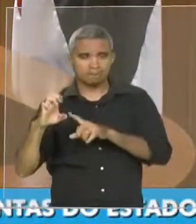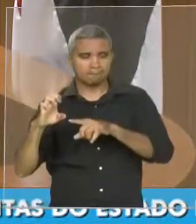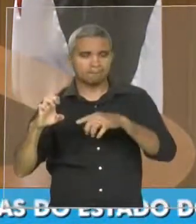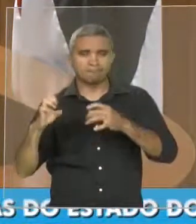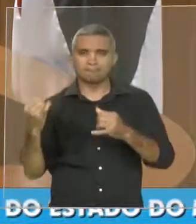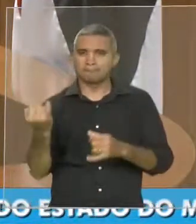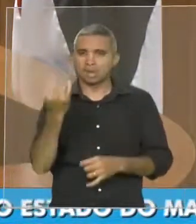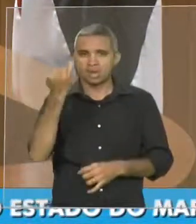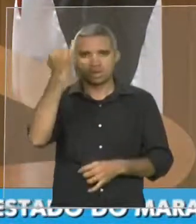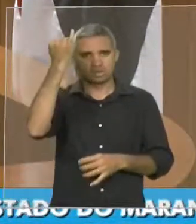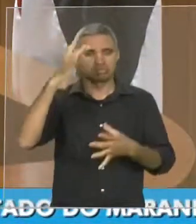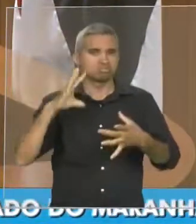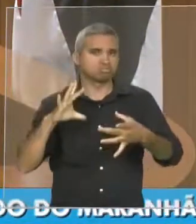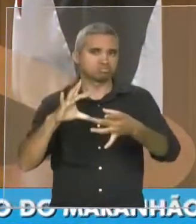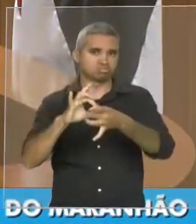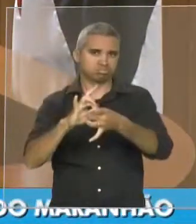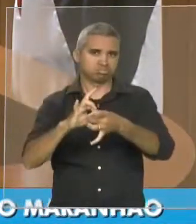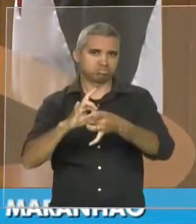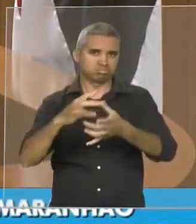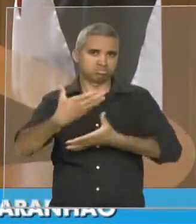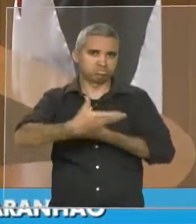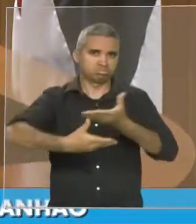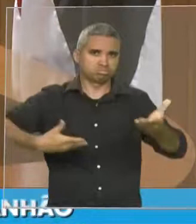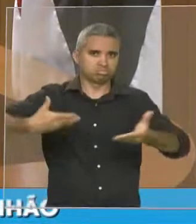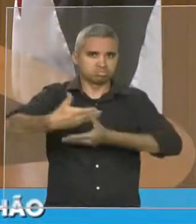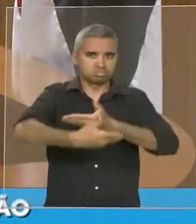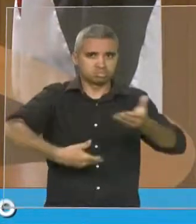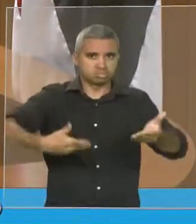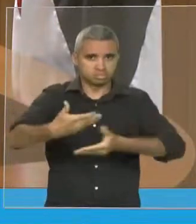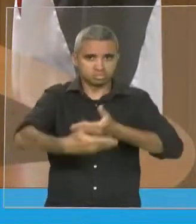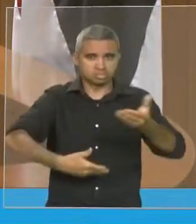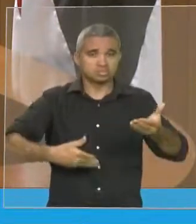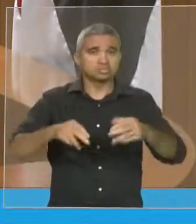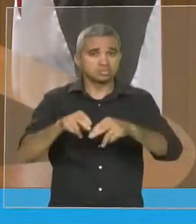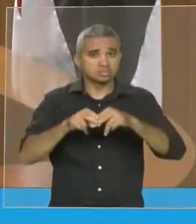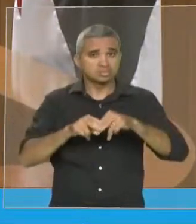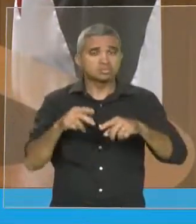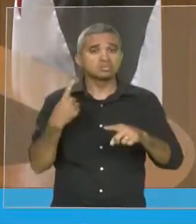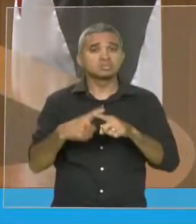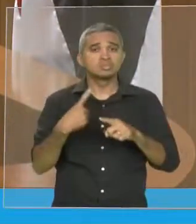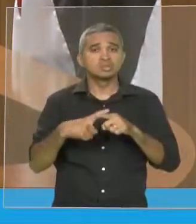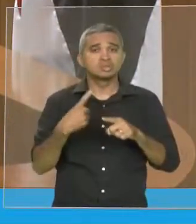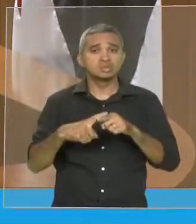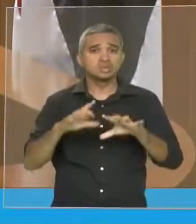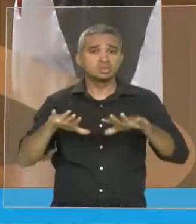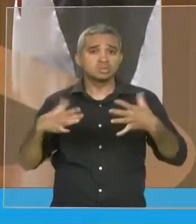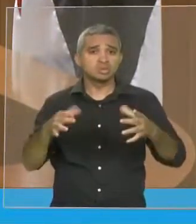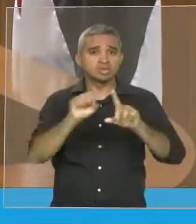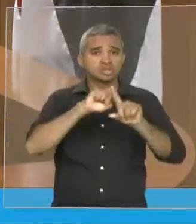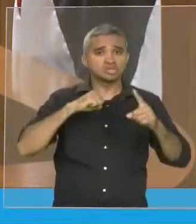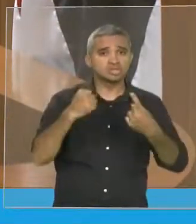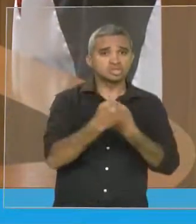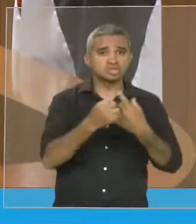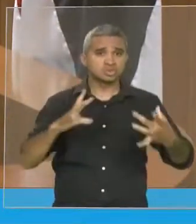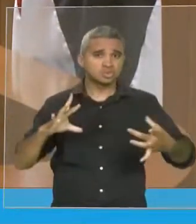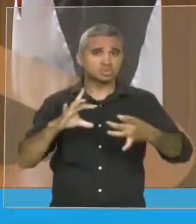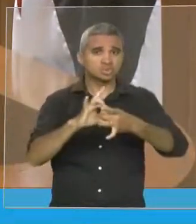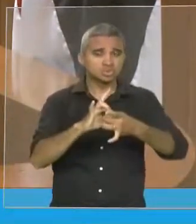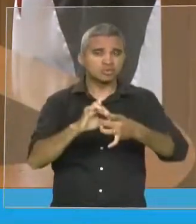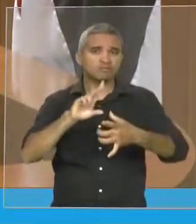dos tribunais, fazendo-nos avançar na melhoria de nossos serviços e na concretização de nosso